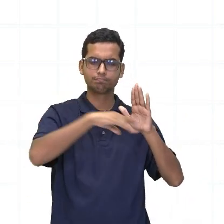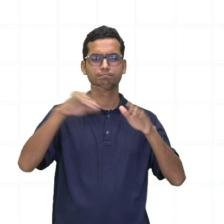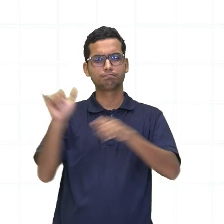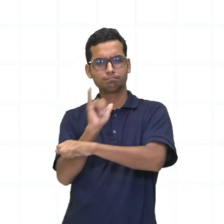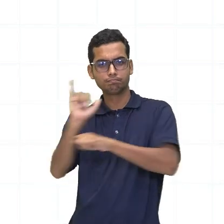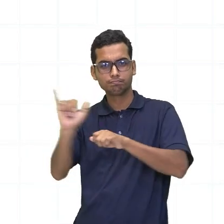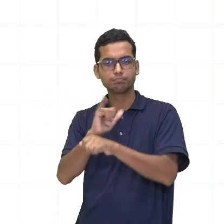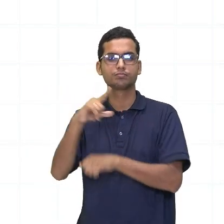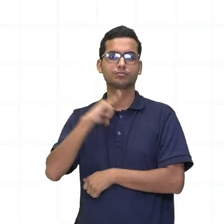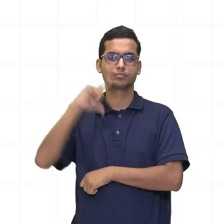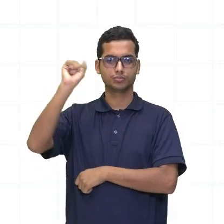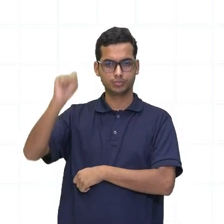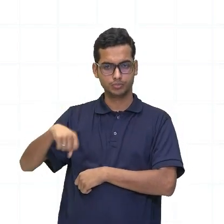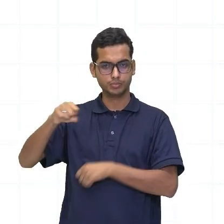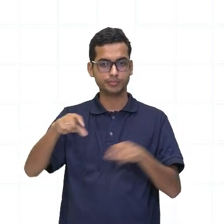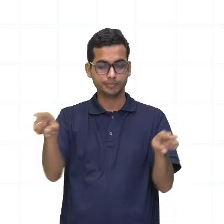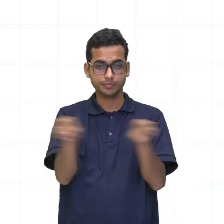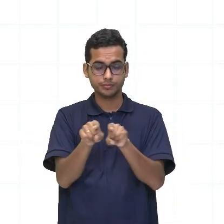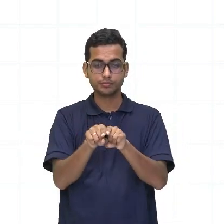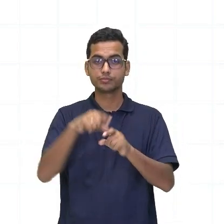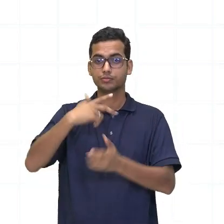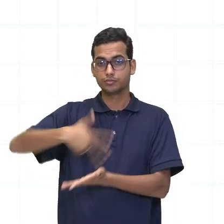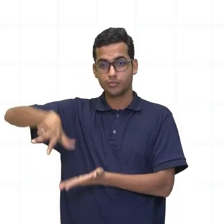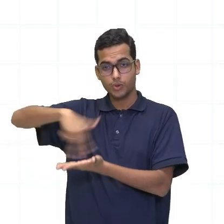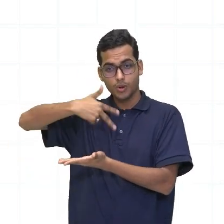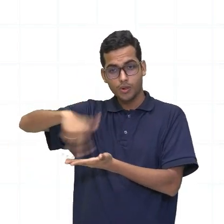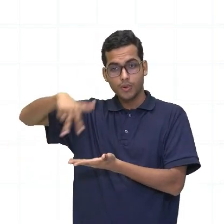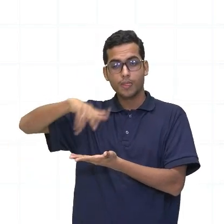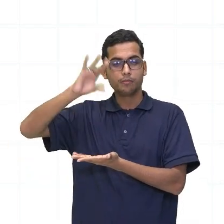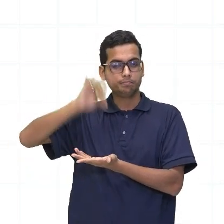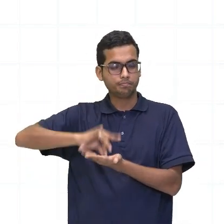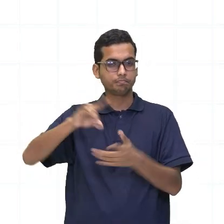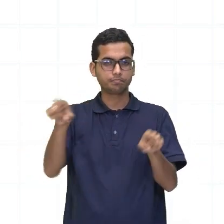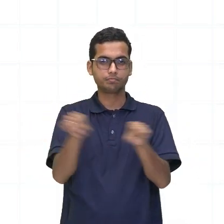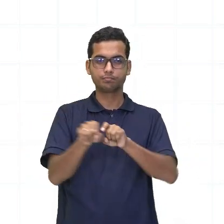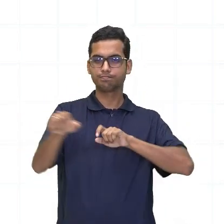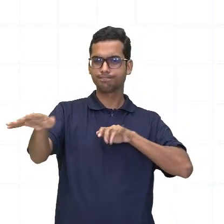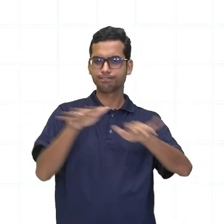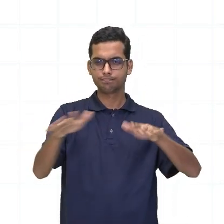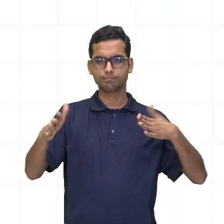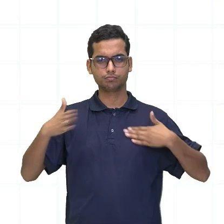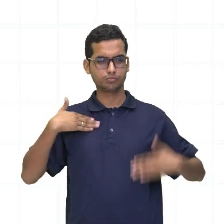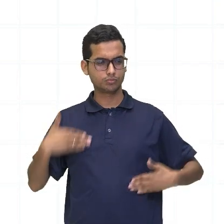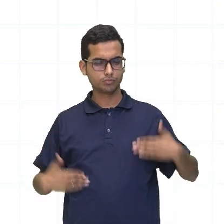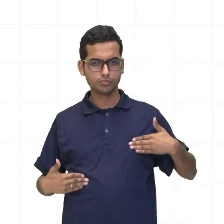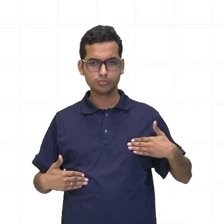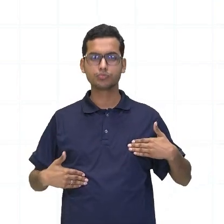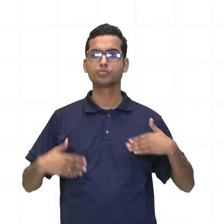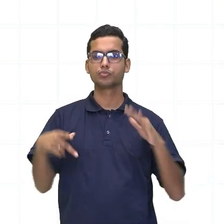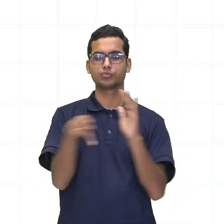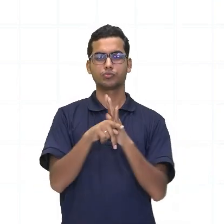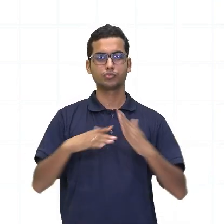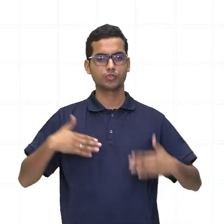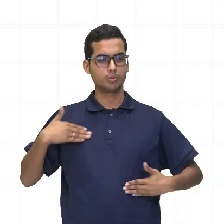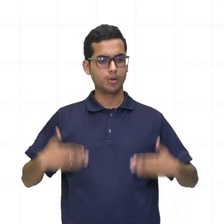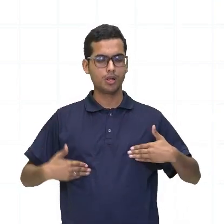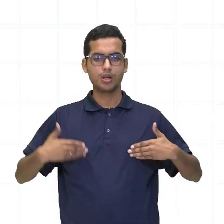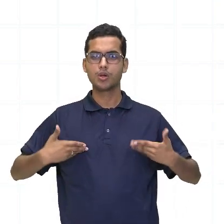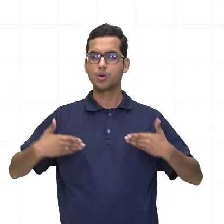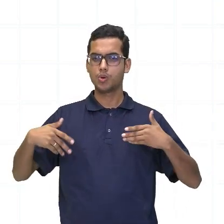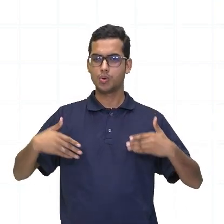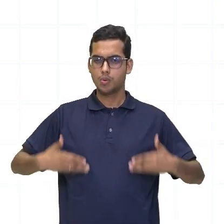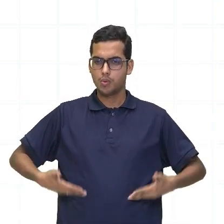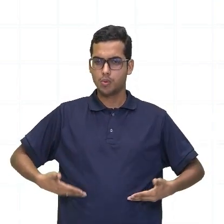técnicos também. Então, ela dança, né? A dança mexe muito com a questão dos membros superiores, as mãos